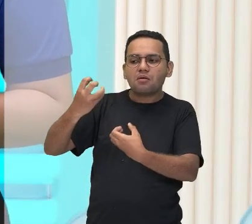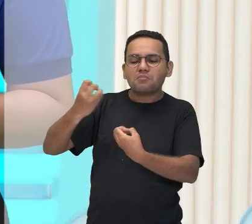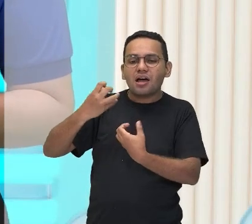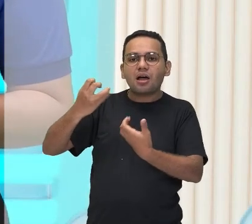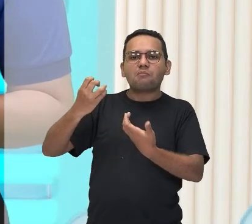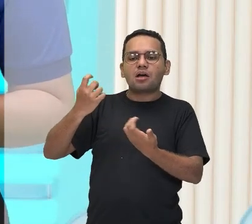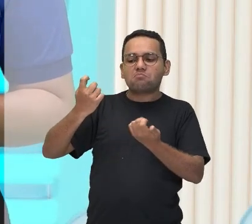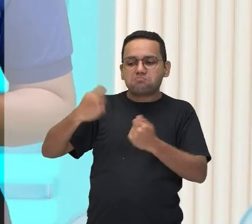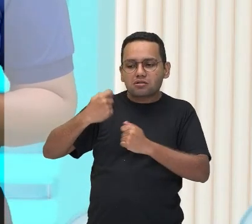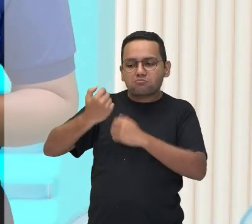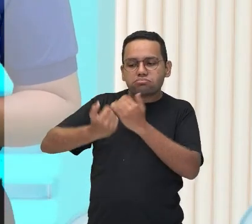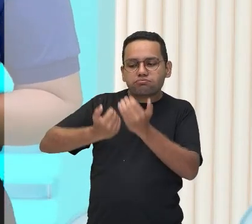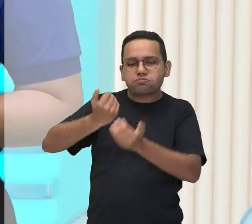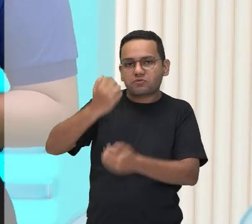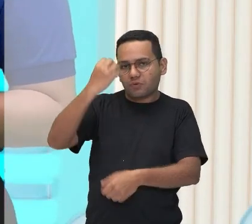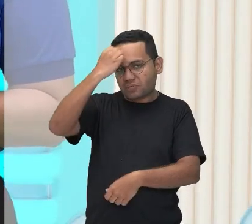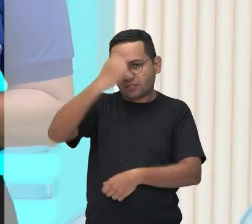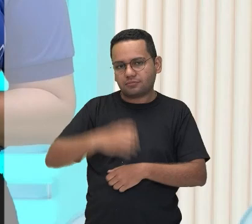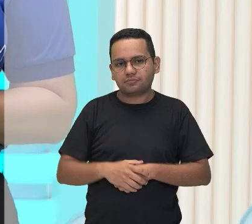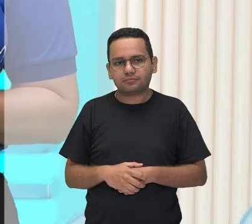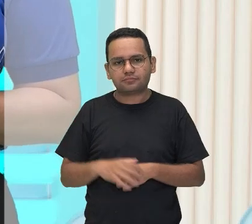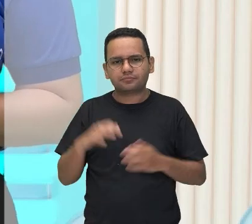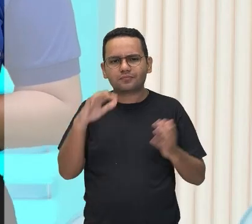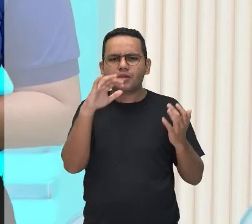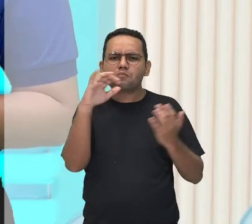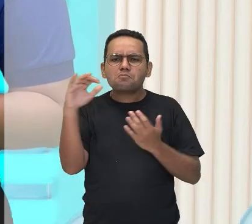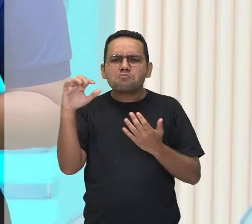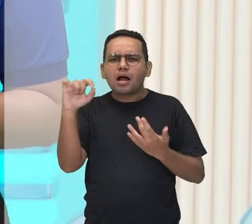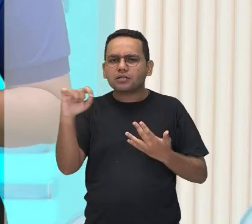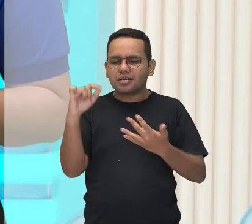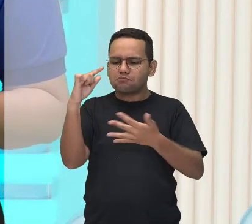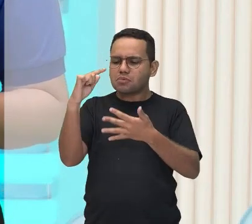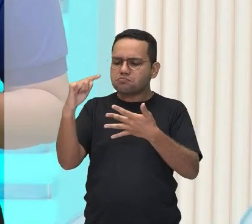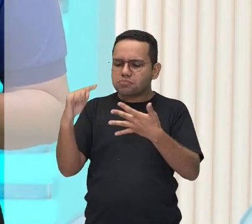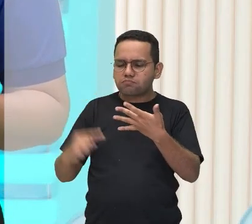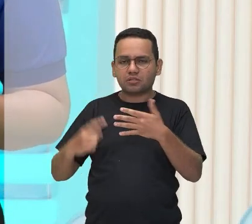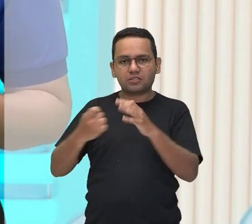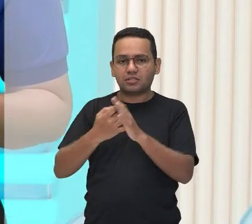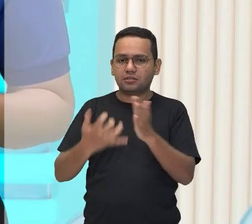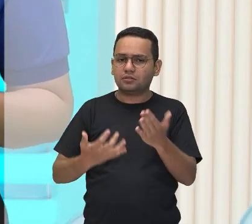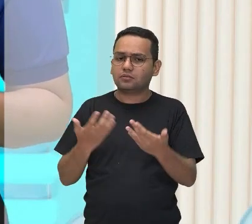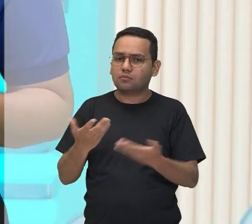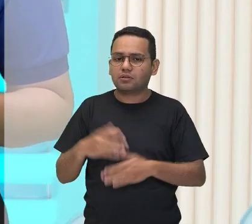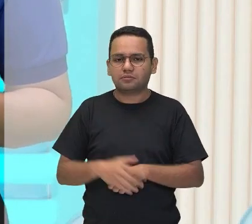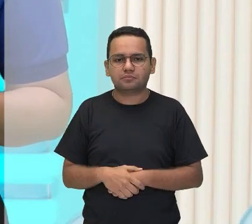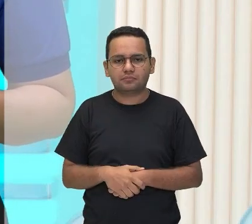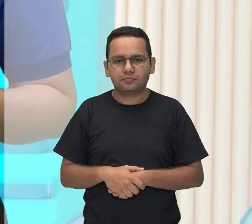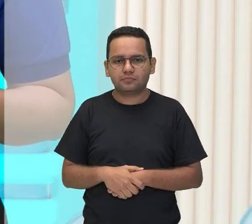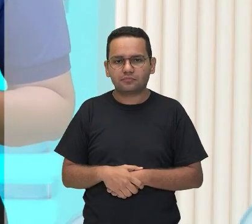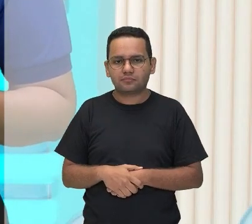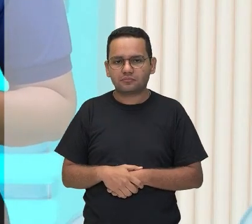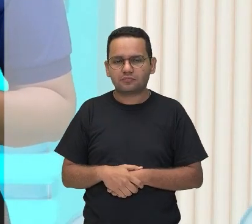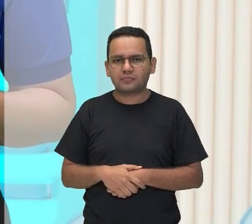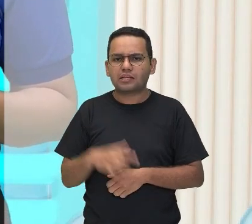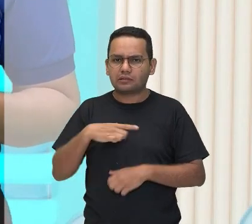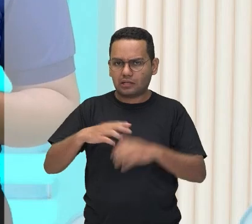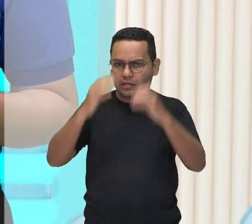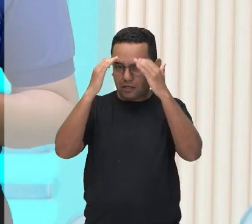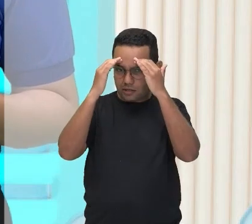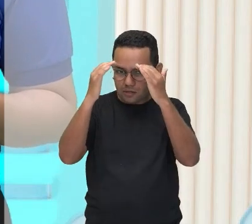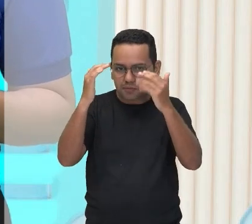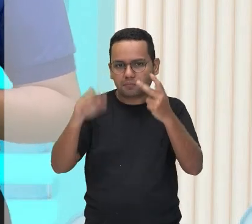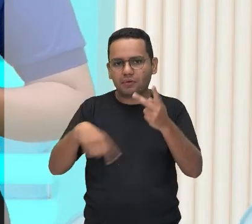E existem também pontos a serem observados durante as práticas, que é praticar o respeito, né, manter